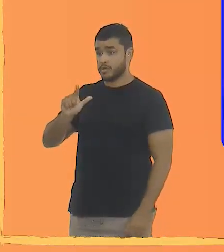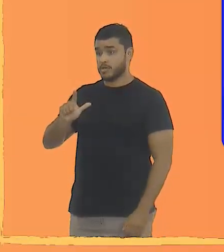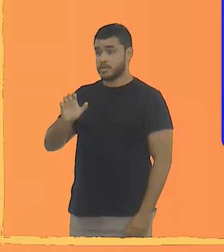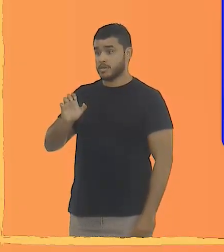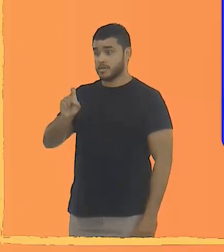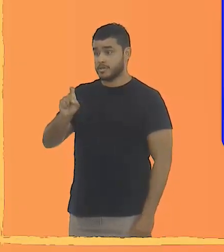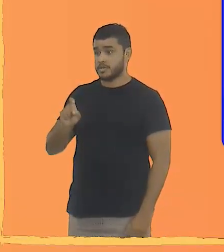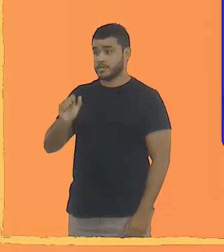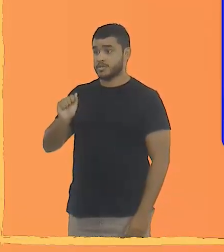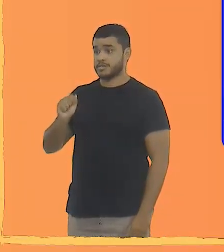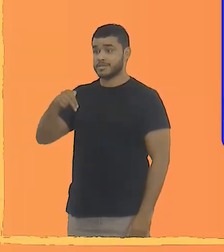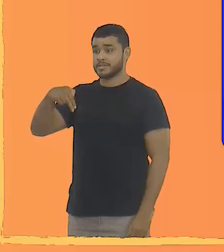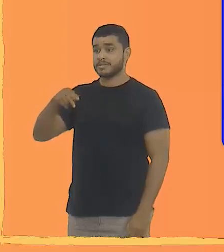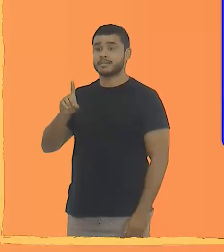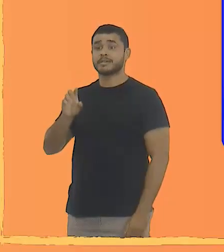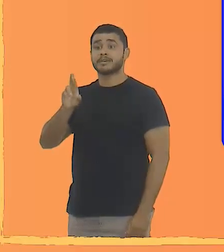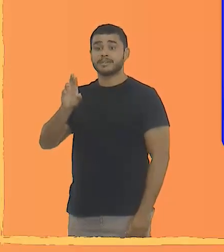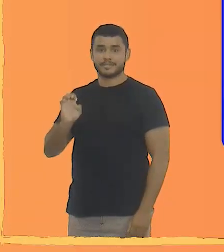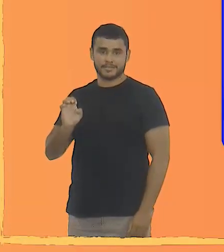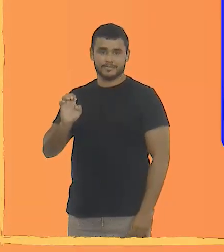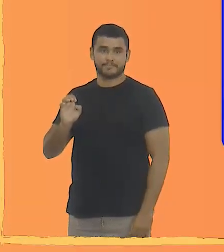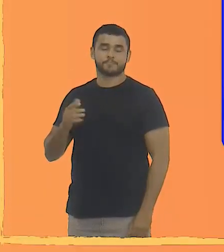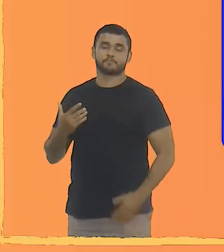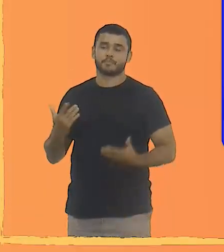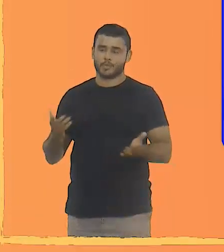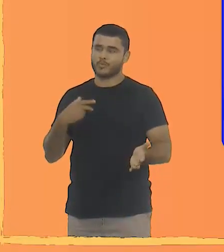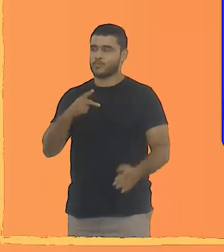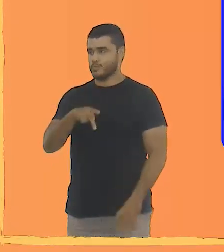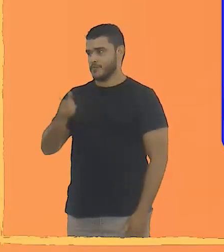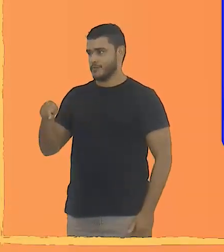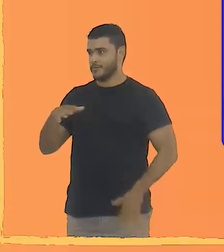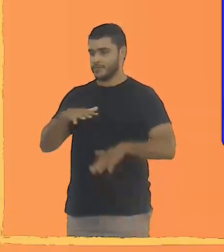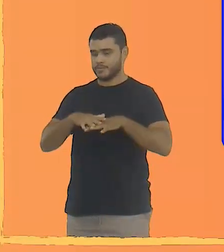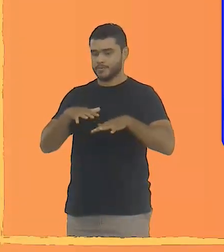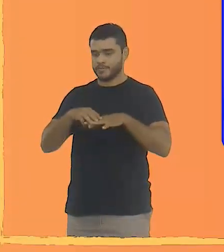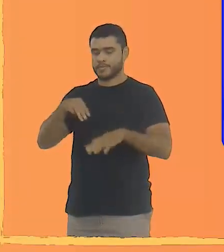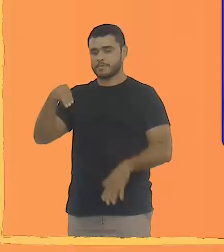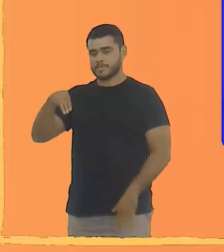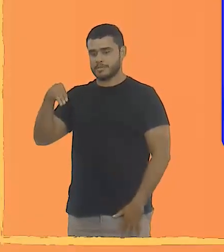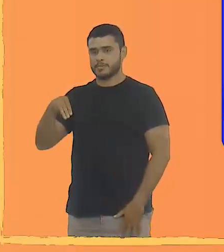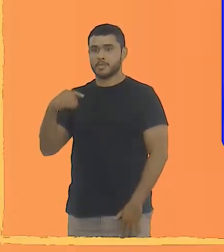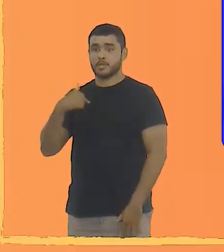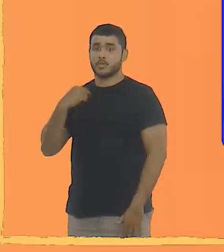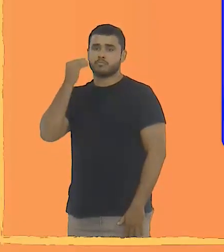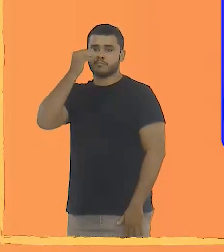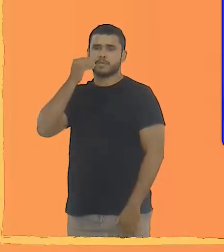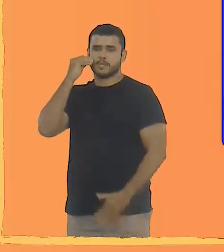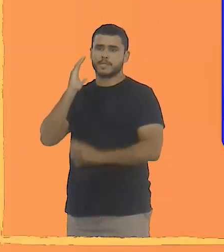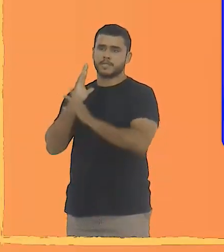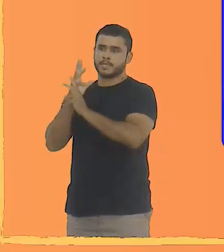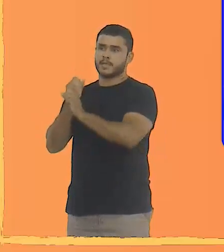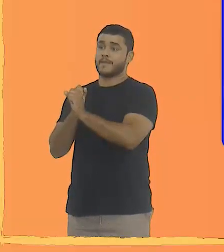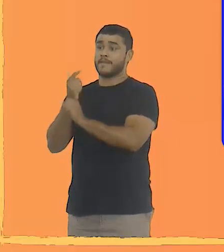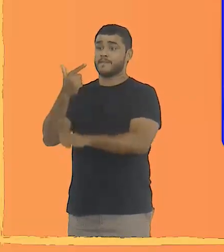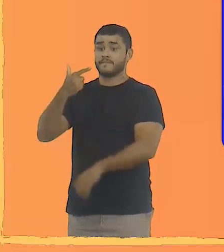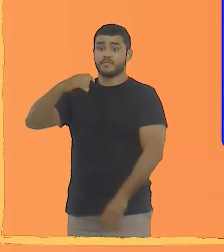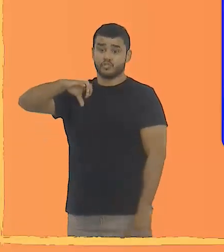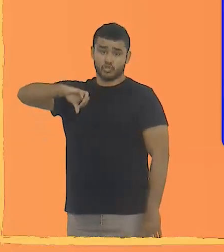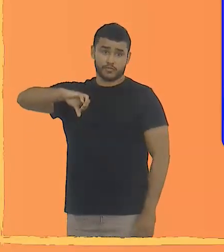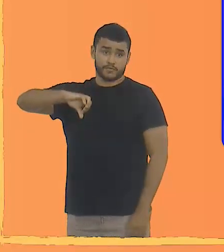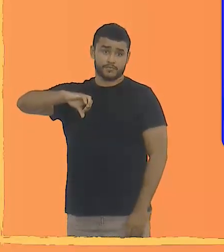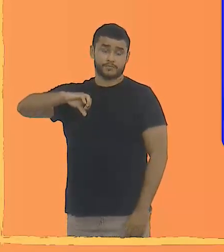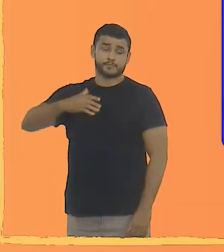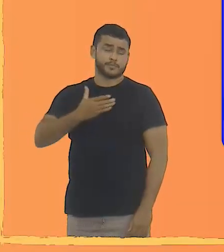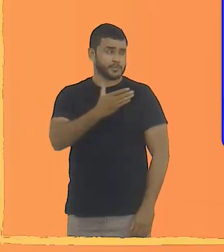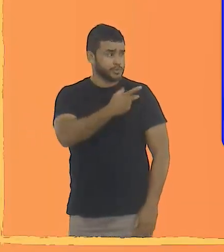há 29 anos. Já trabalhei muito tempo aqui com meu parceiro Fábio Frota em várias escolas, né? E hoje eu